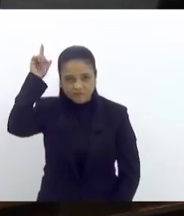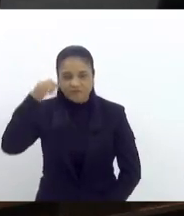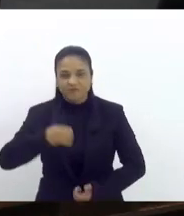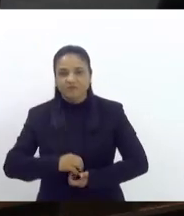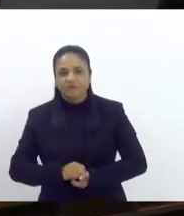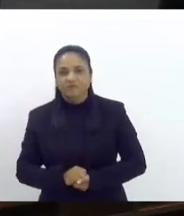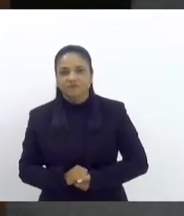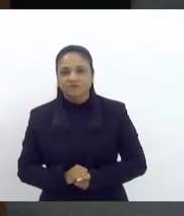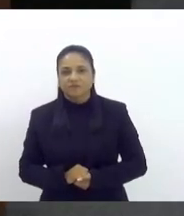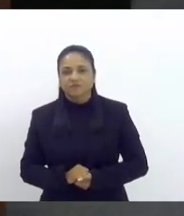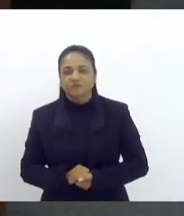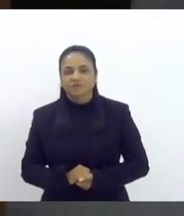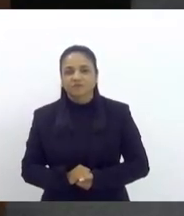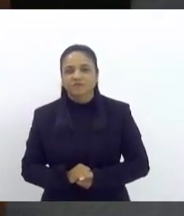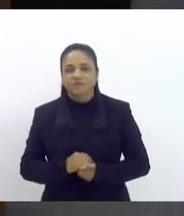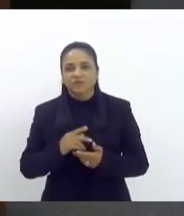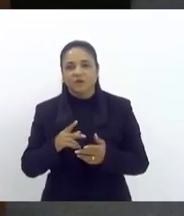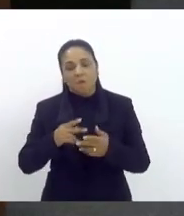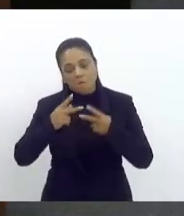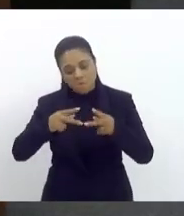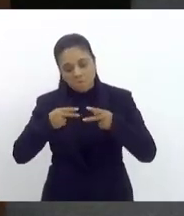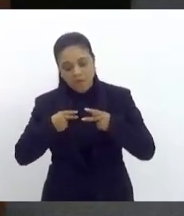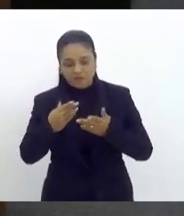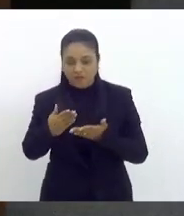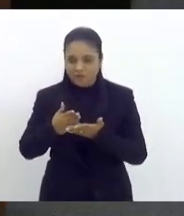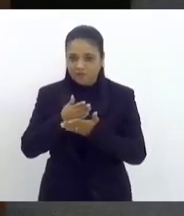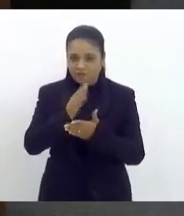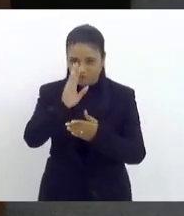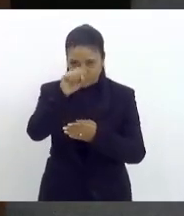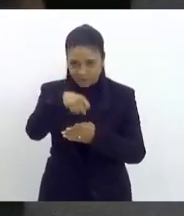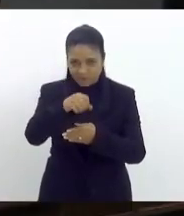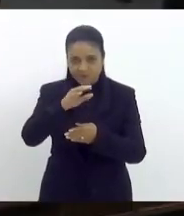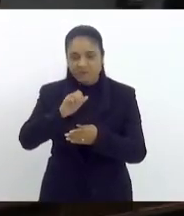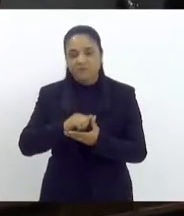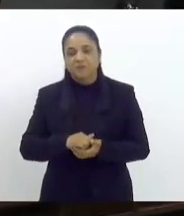no mérito favorável senhor presidente muito obrigado